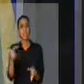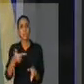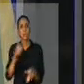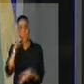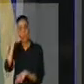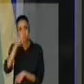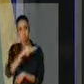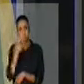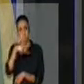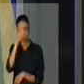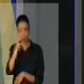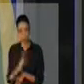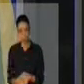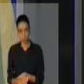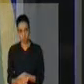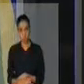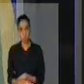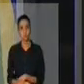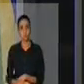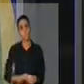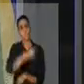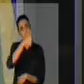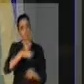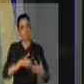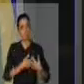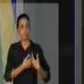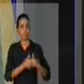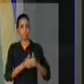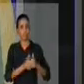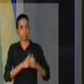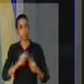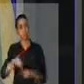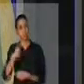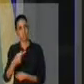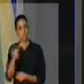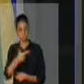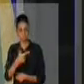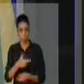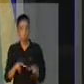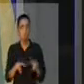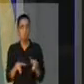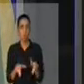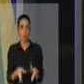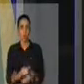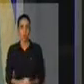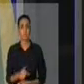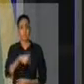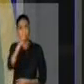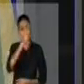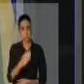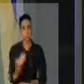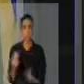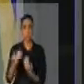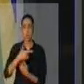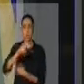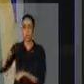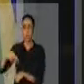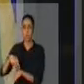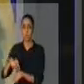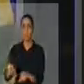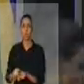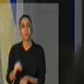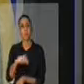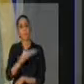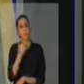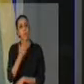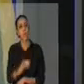Brasil, atrás apenas das doenças cardiovasculares. No nosso país, a semelhança de outros, as melhorias nas condições gerais de